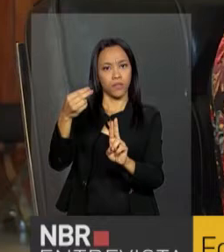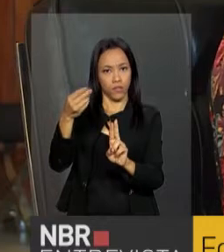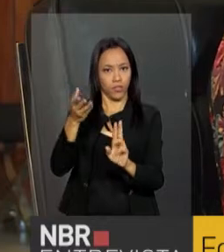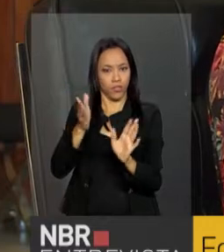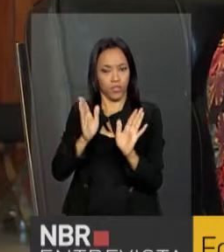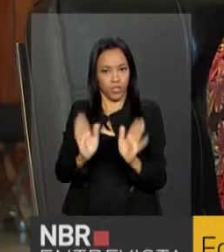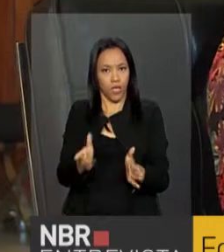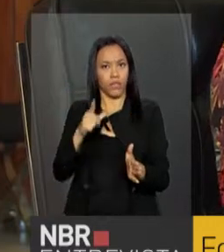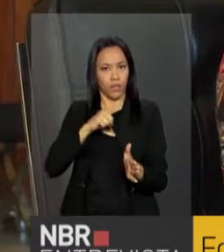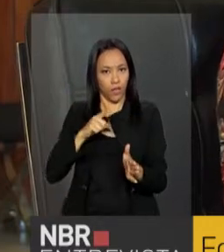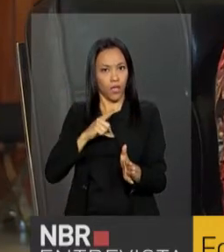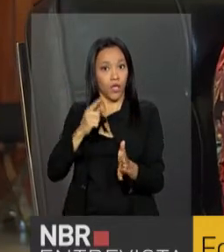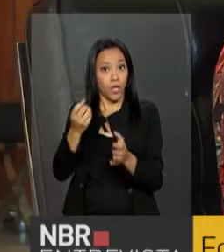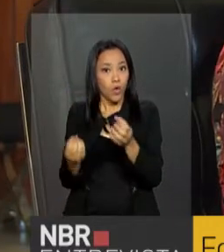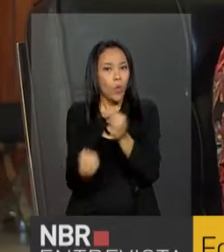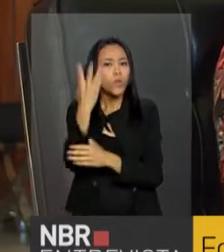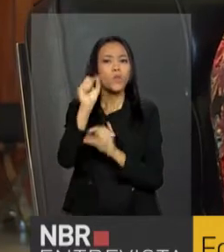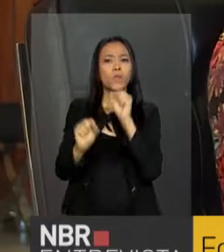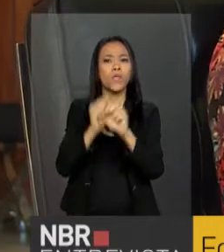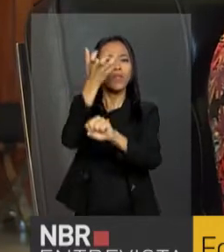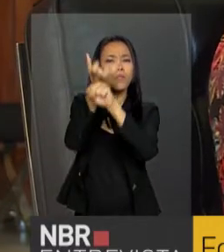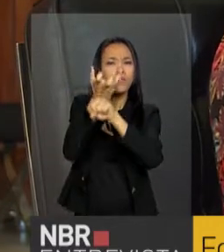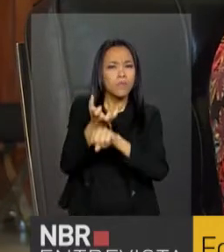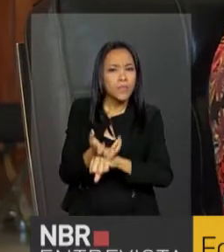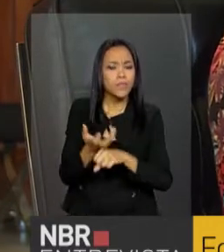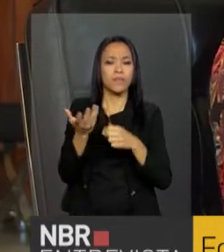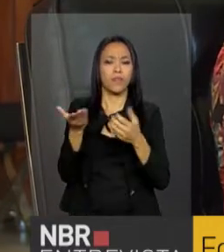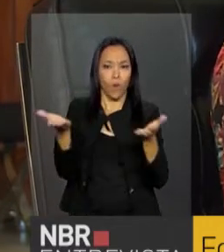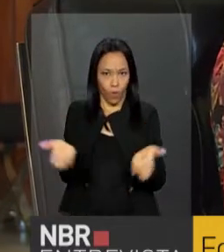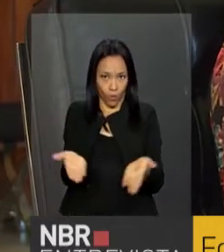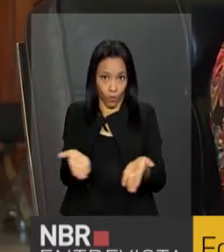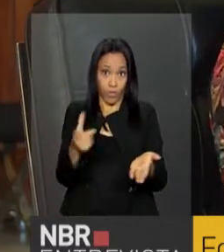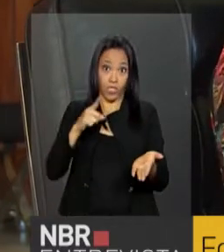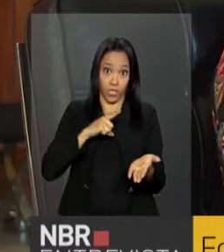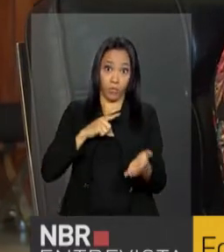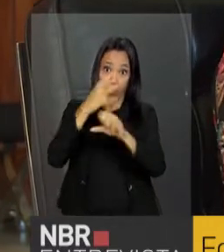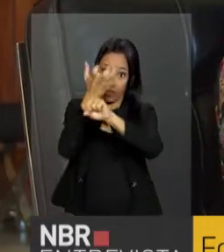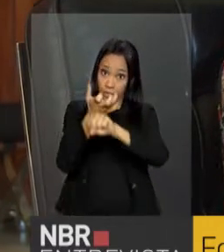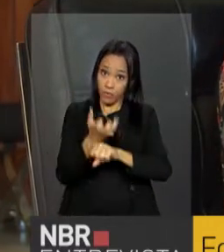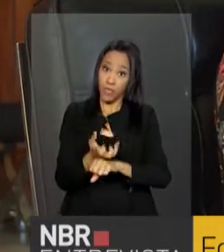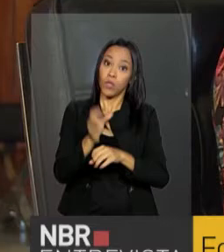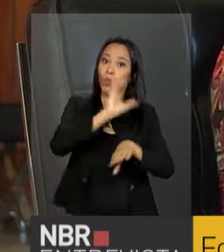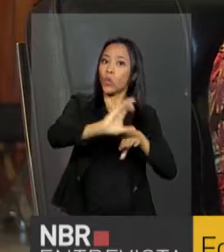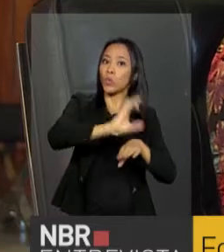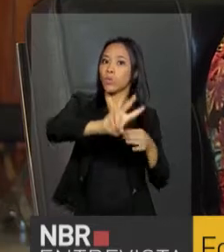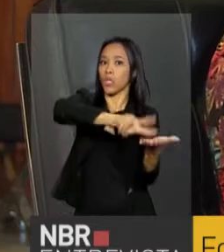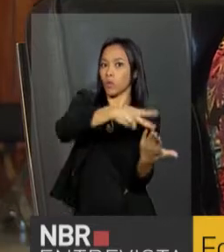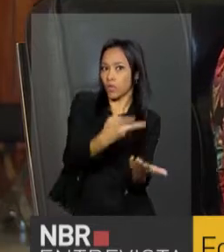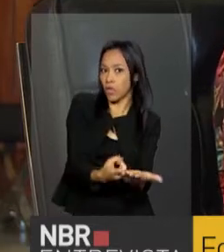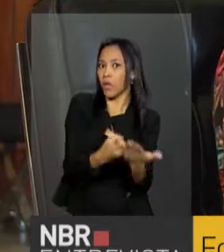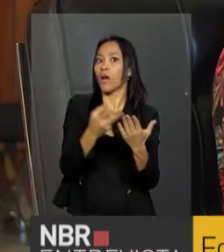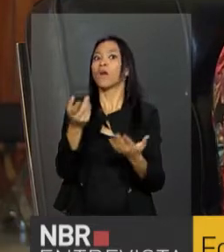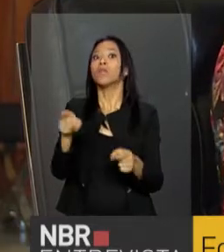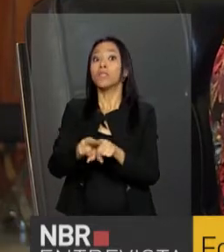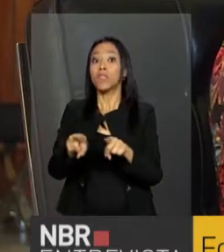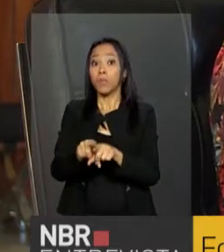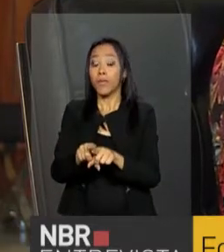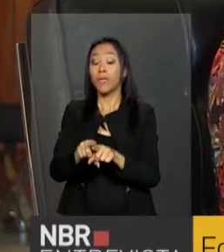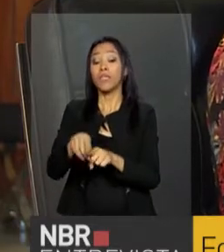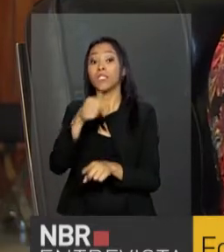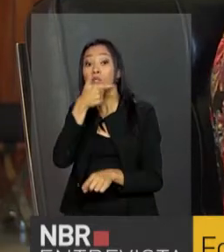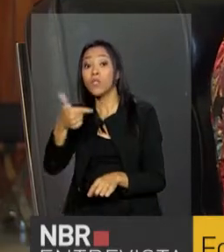implementando disciplinas, hoje nós já temos disciplinas nos cursos de tradução e línguas estrangeiras